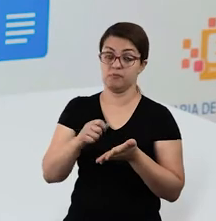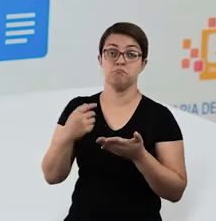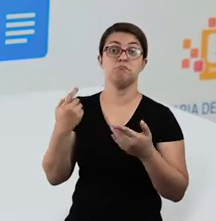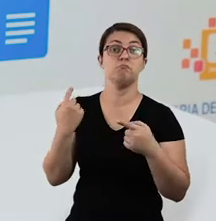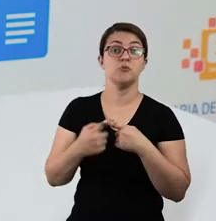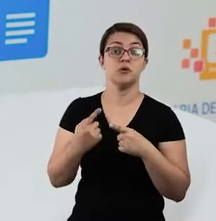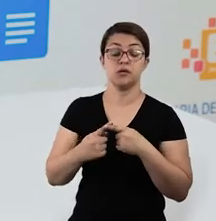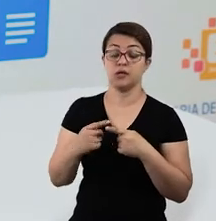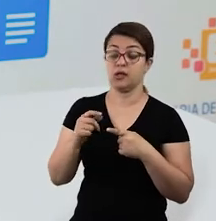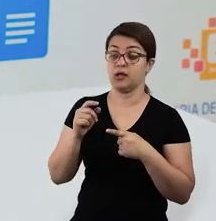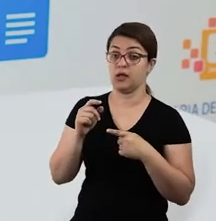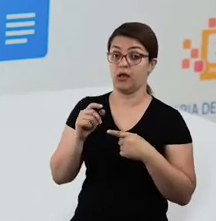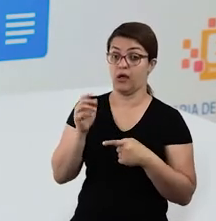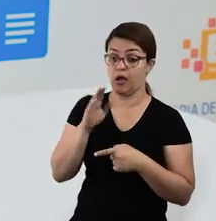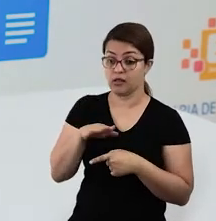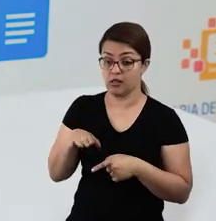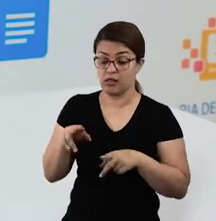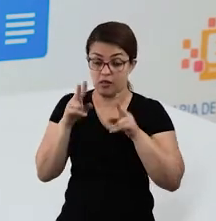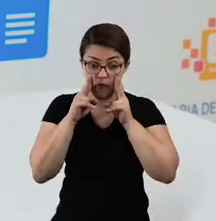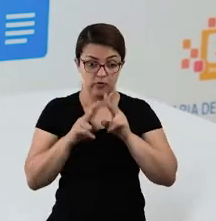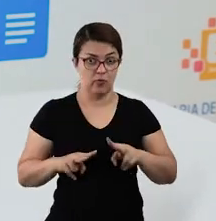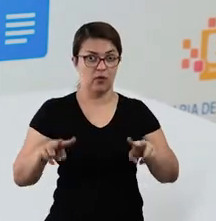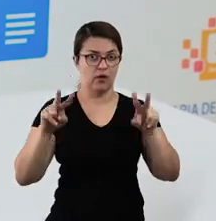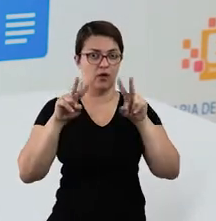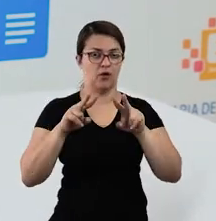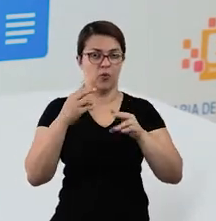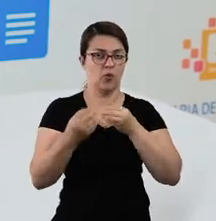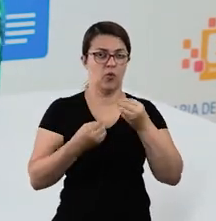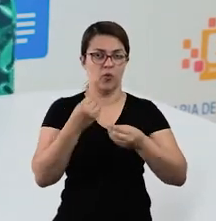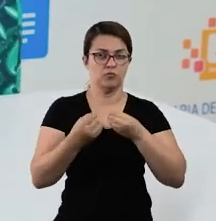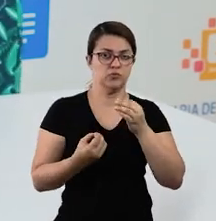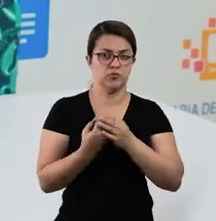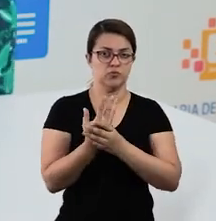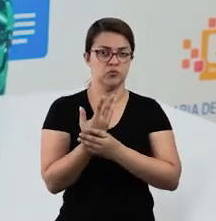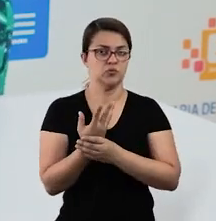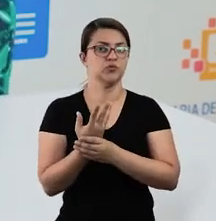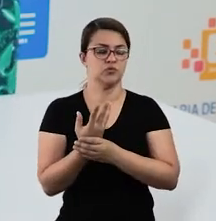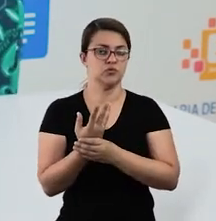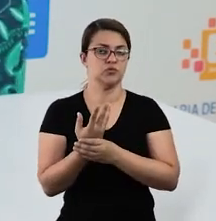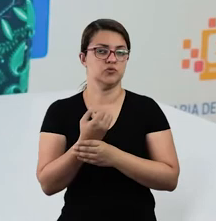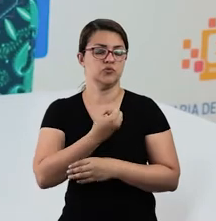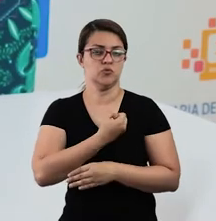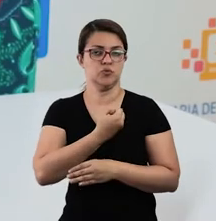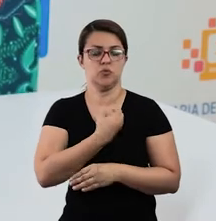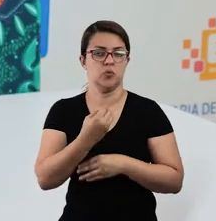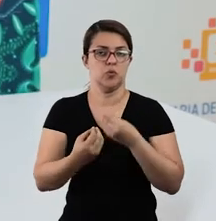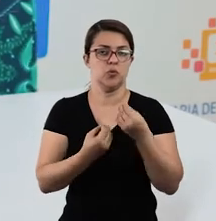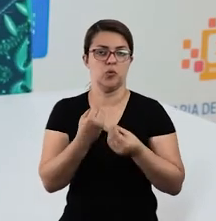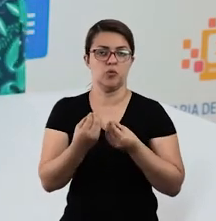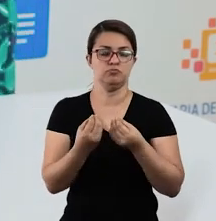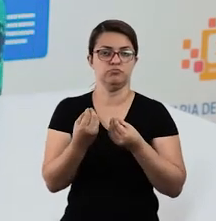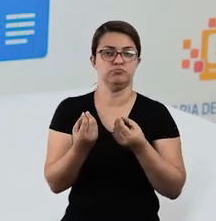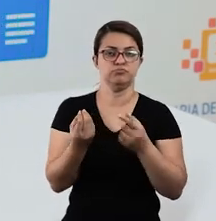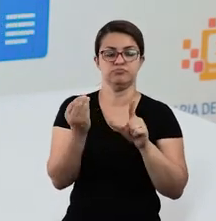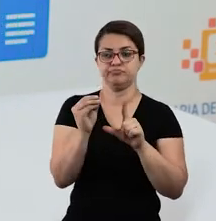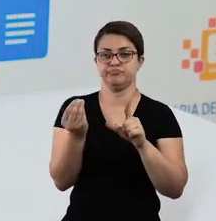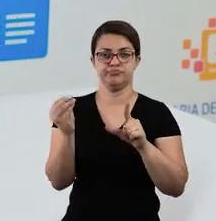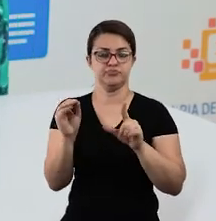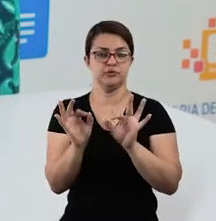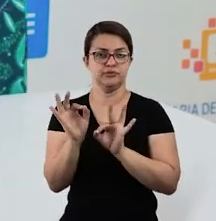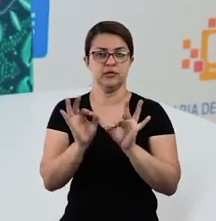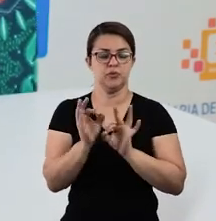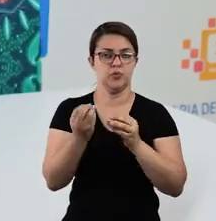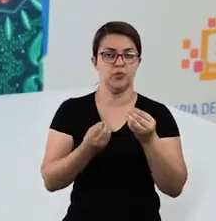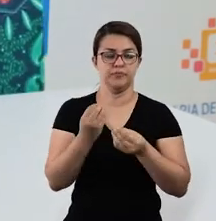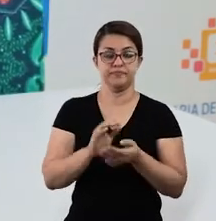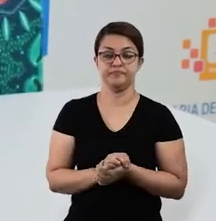a criança a visualizar como os números são formados, tá bom? Em ciências da